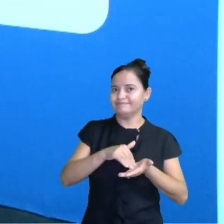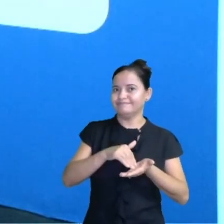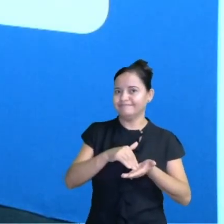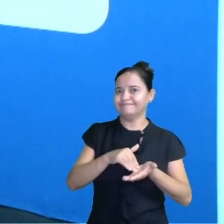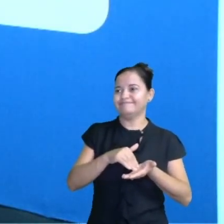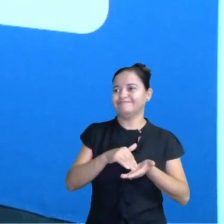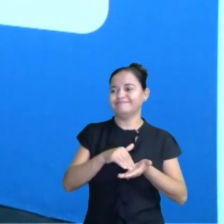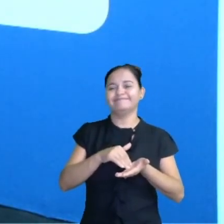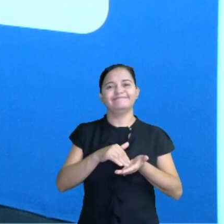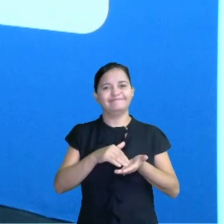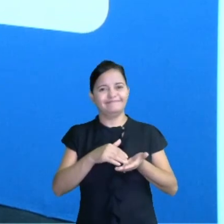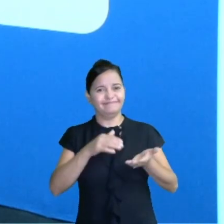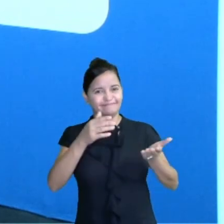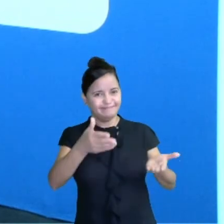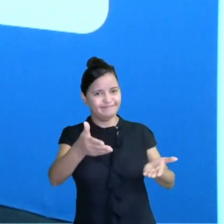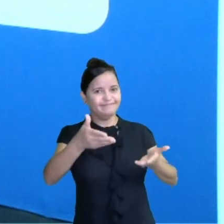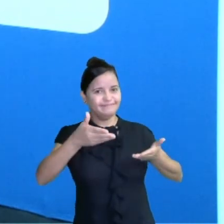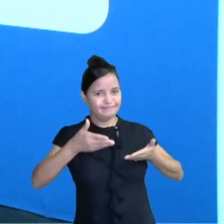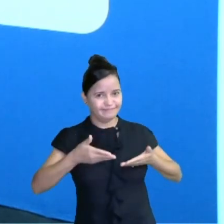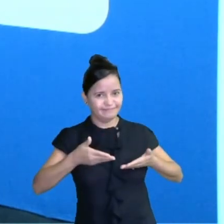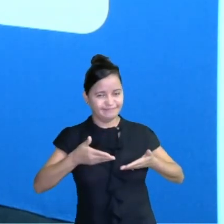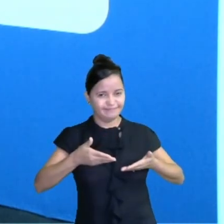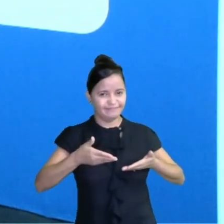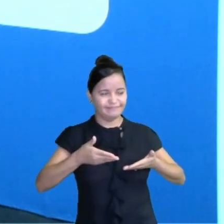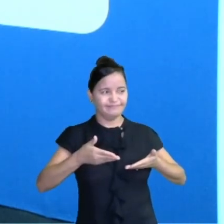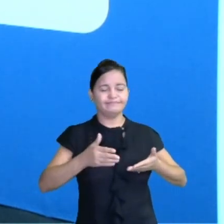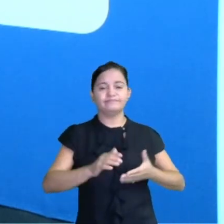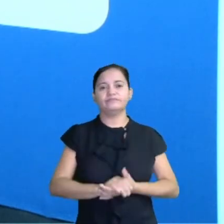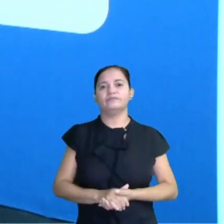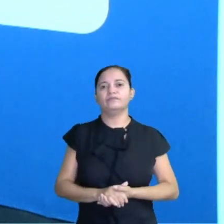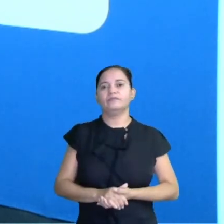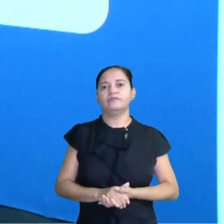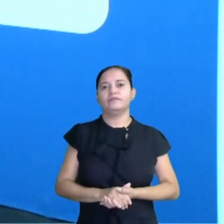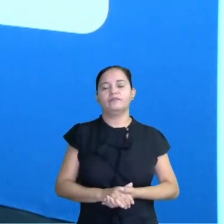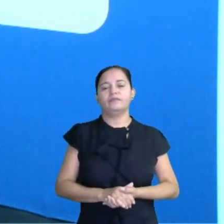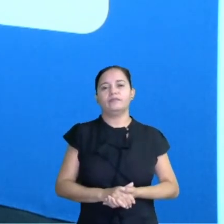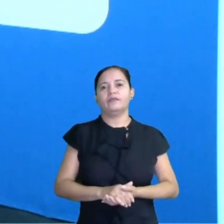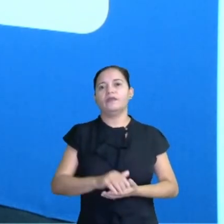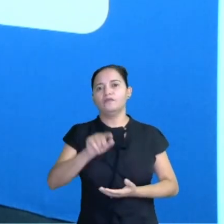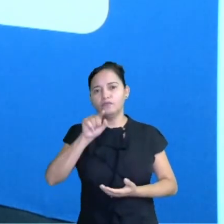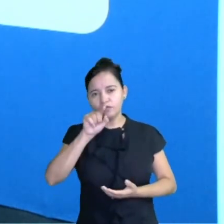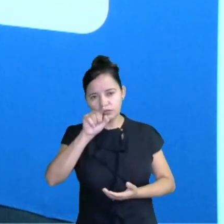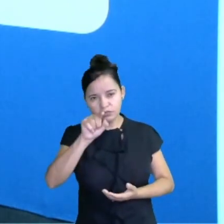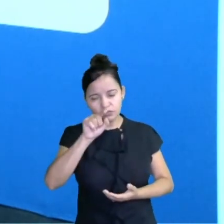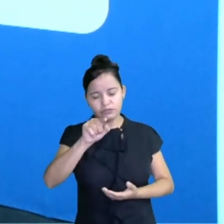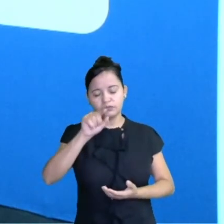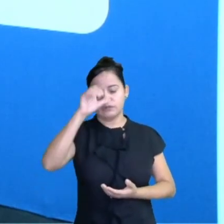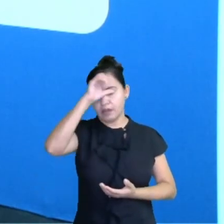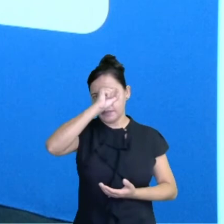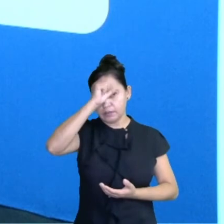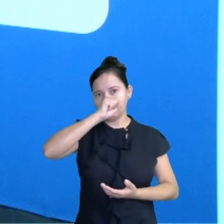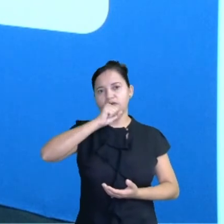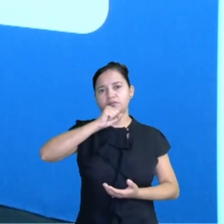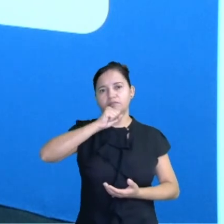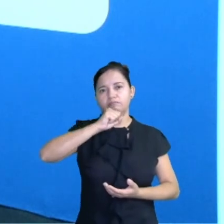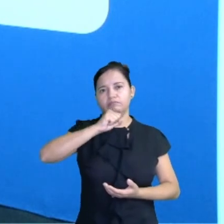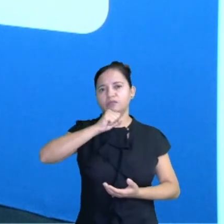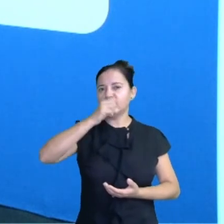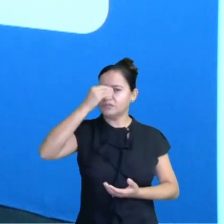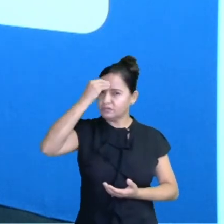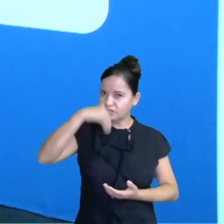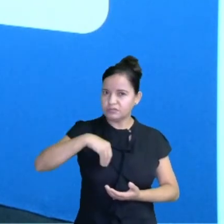aqui um convite a você. De forma clara, não abra mão do teu saber. Porque todo esse gasto de energia, gente, ele tem uma